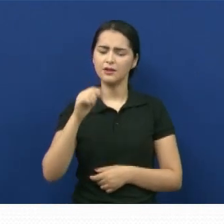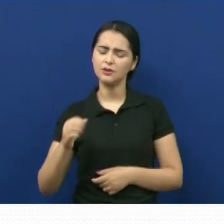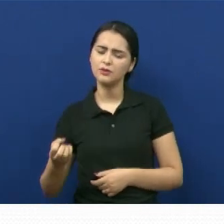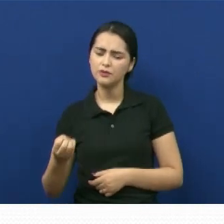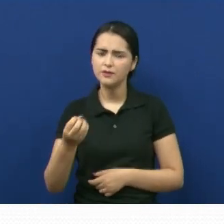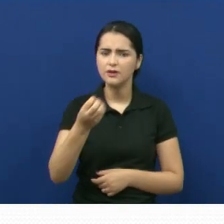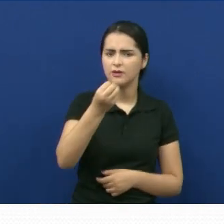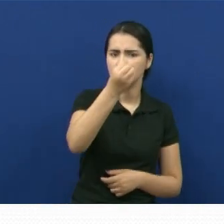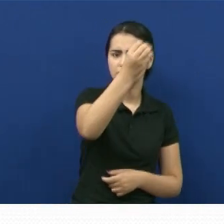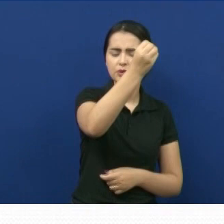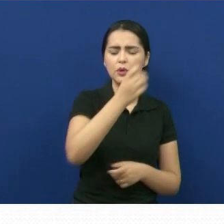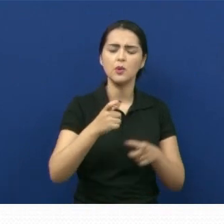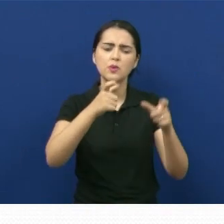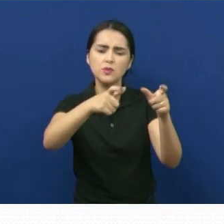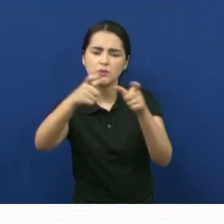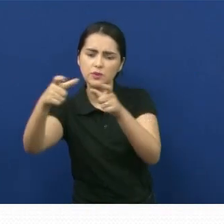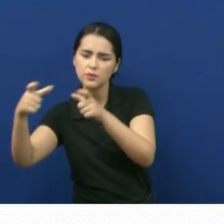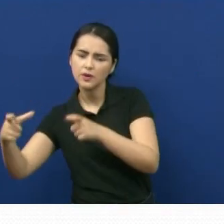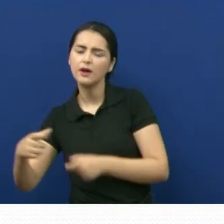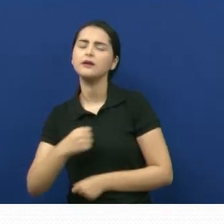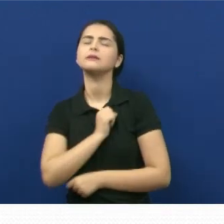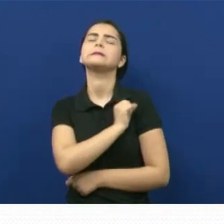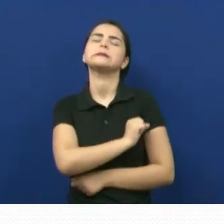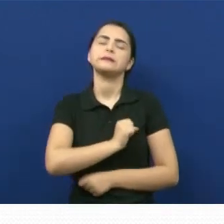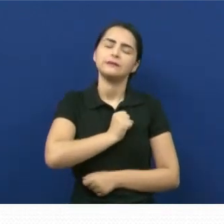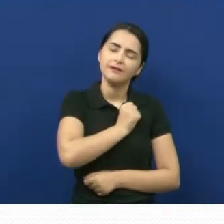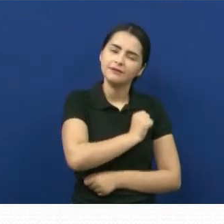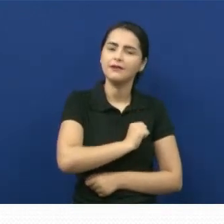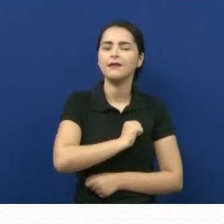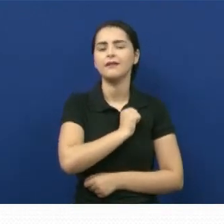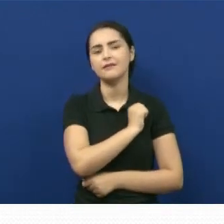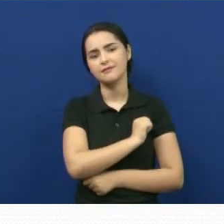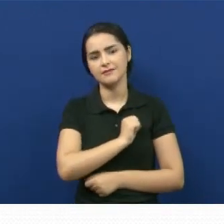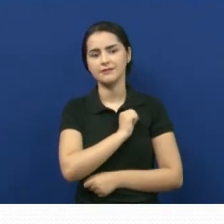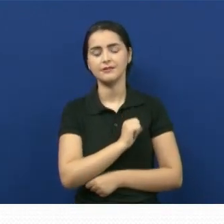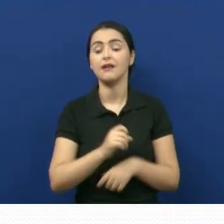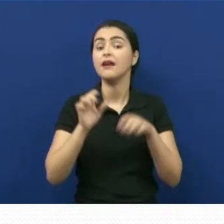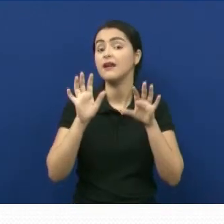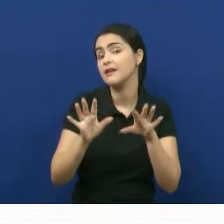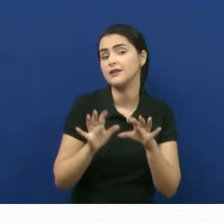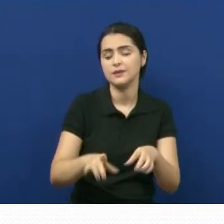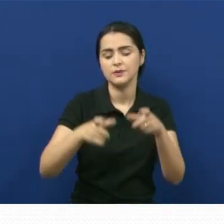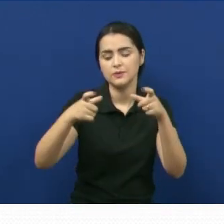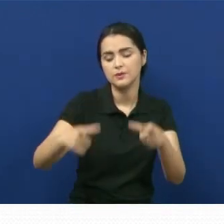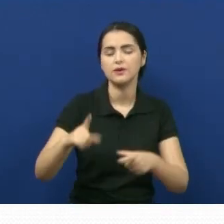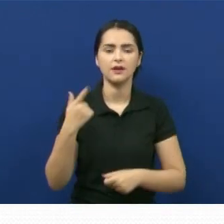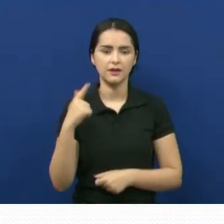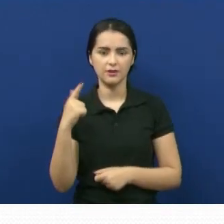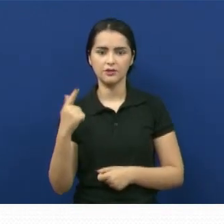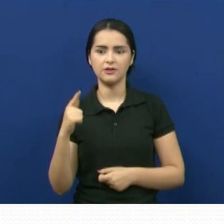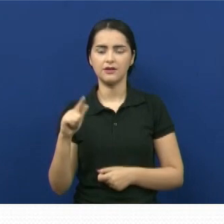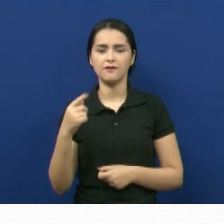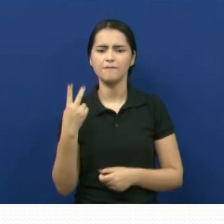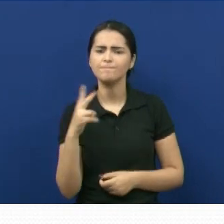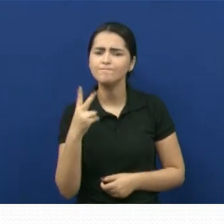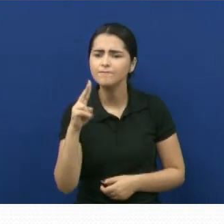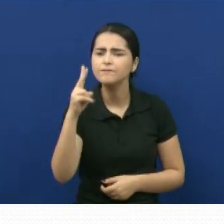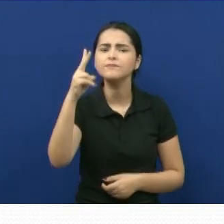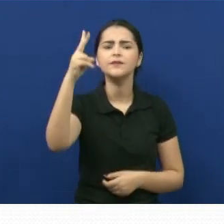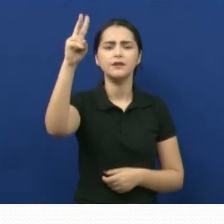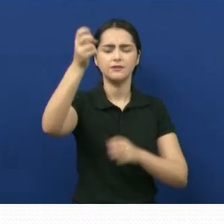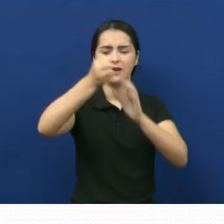um lugar que você foi e tem saudades. Isso é o lugar da geografia, atribuir valor a